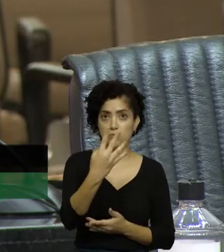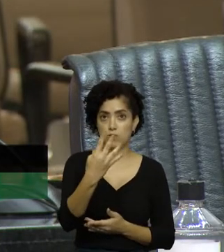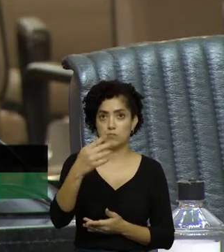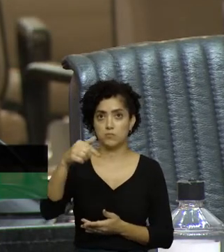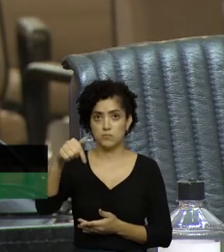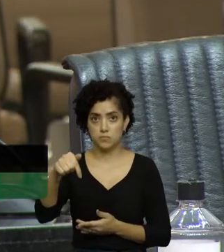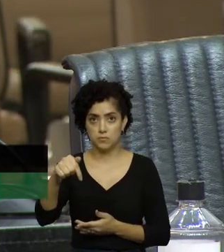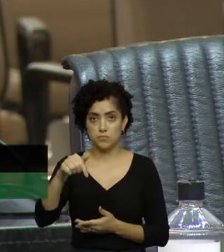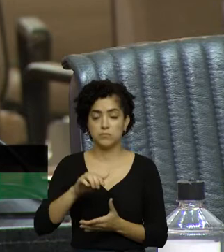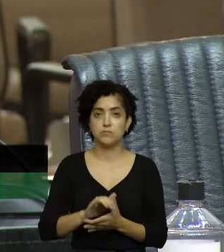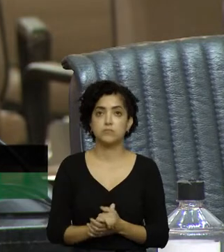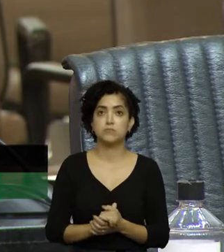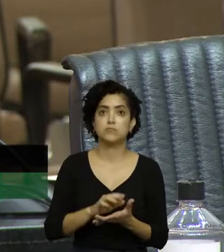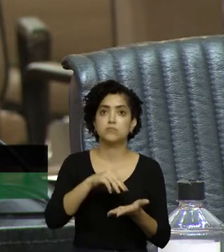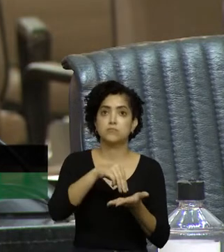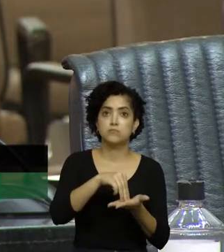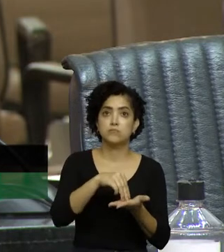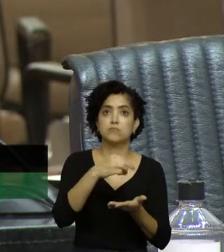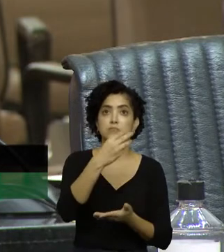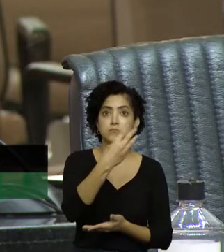136/147/2022 e as moções número